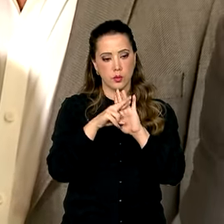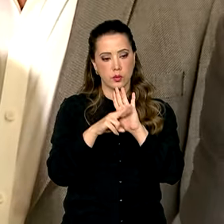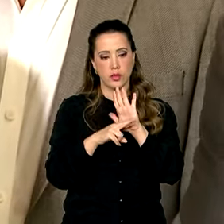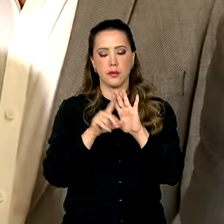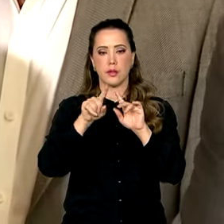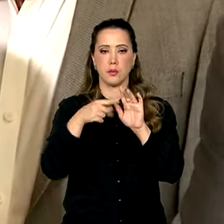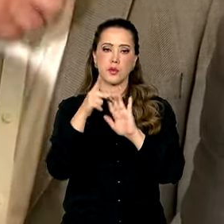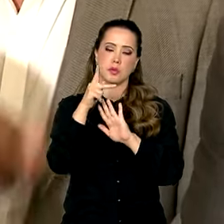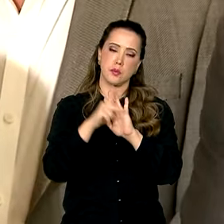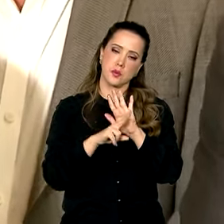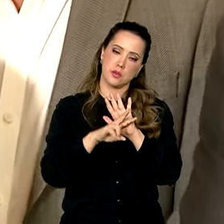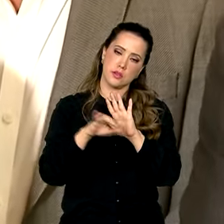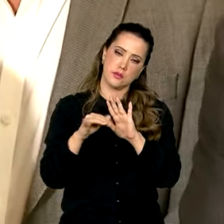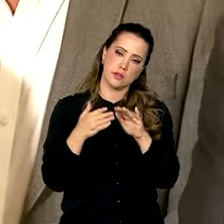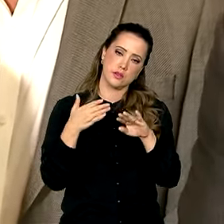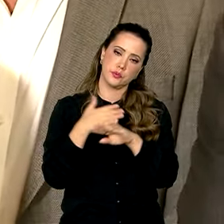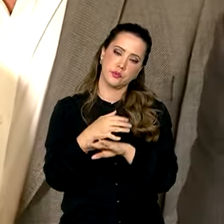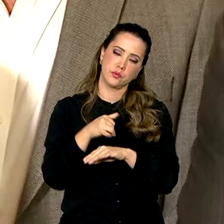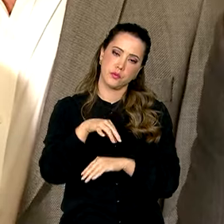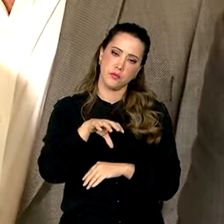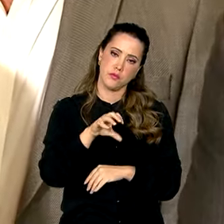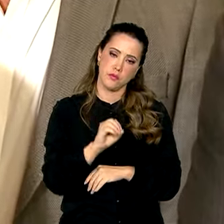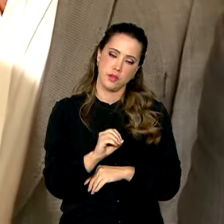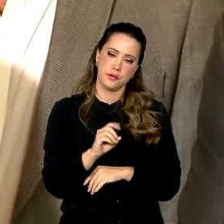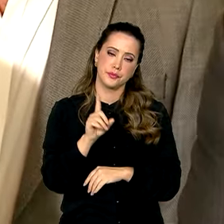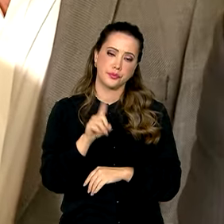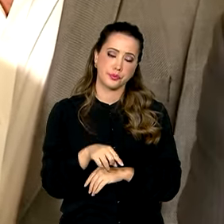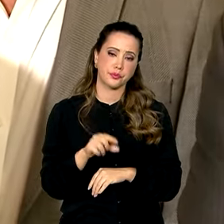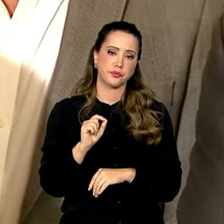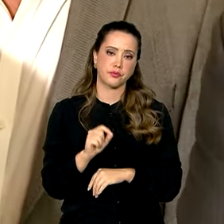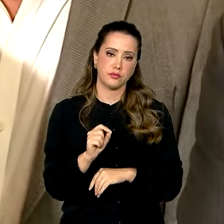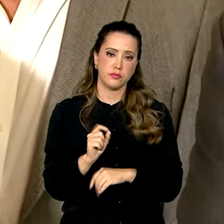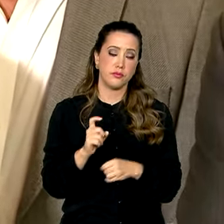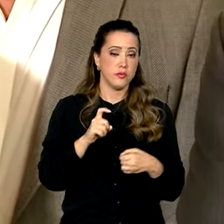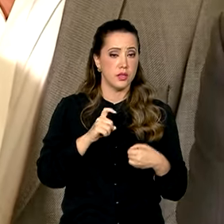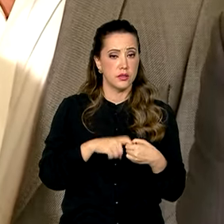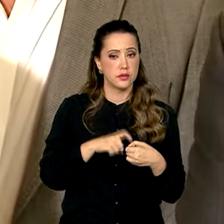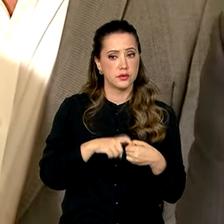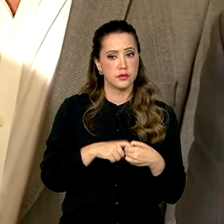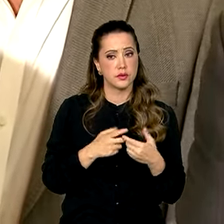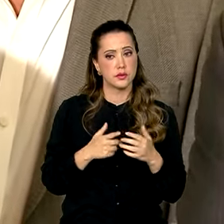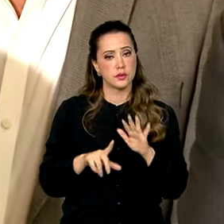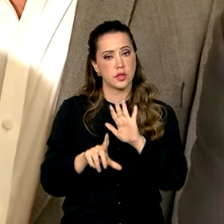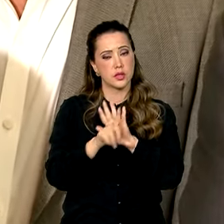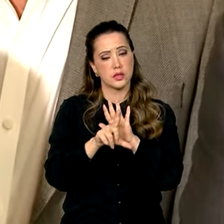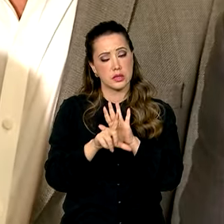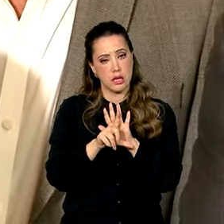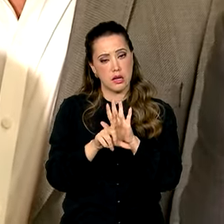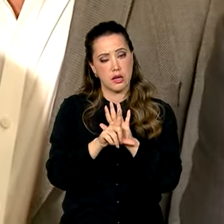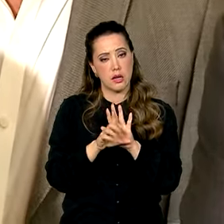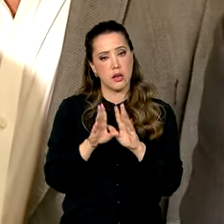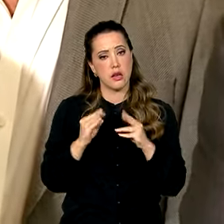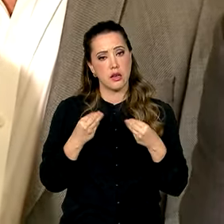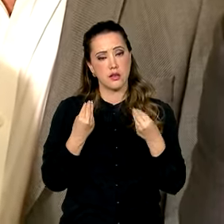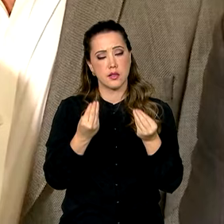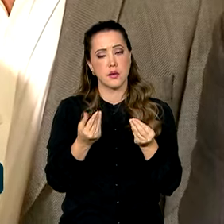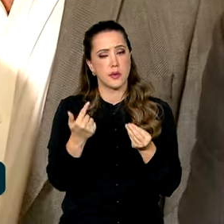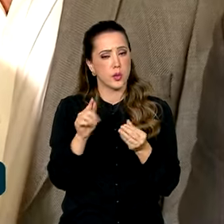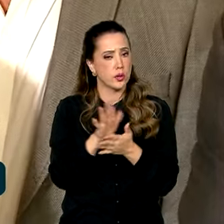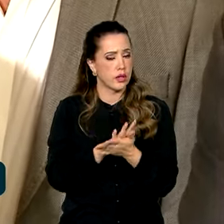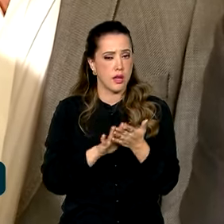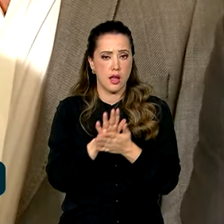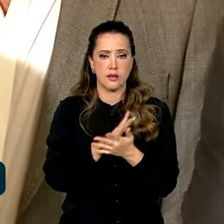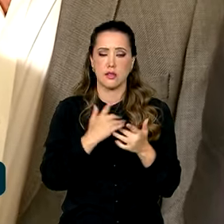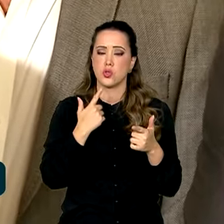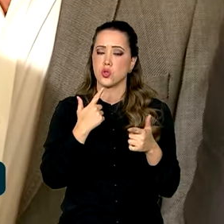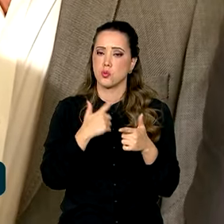portaria que entrará em vigor em março é o restabelecimento da legalidade para não ter